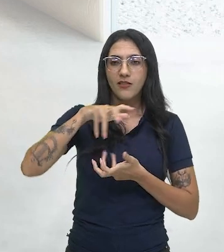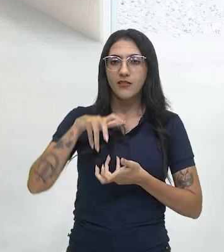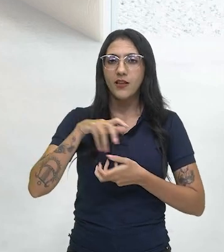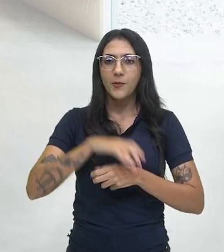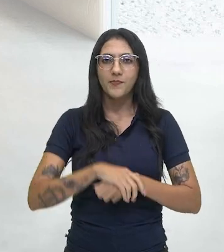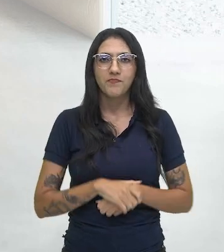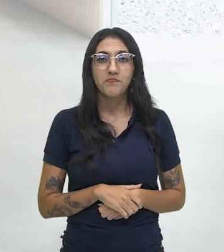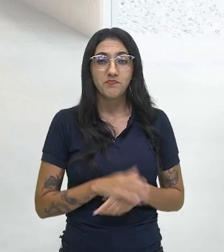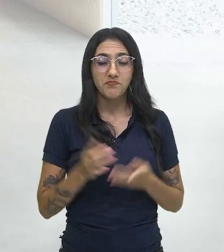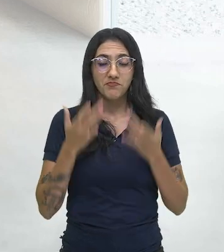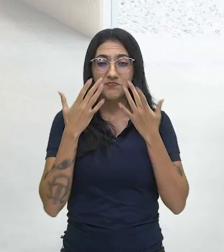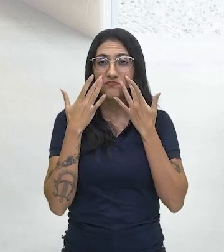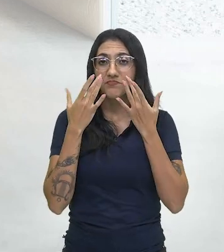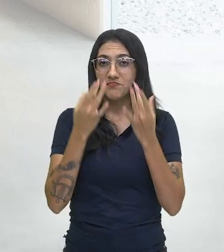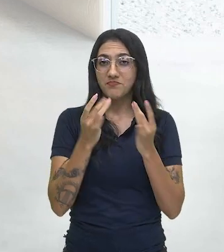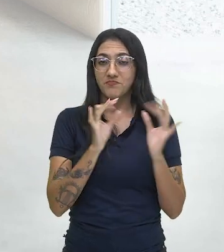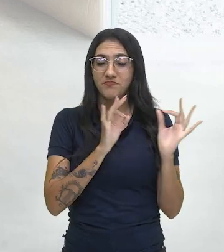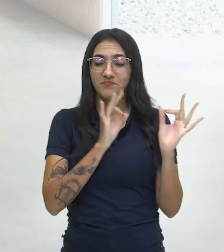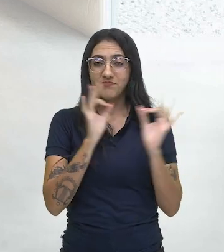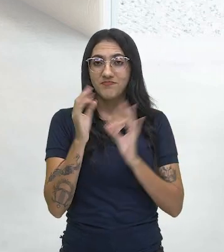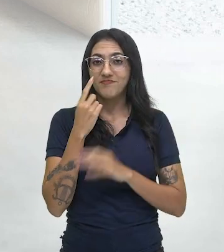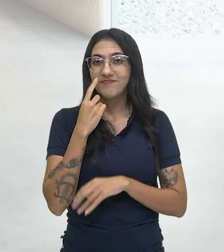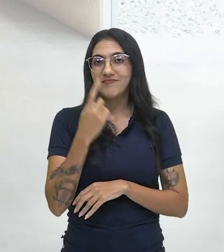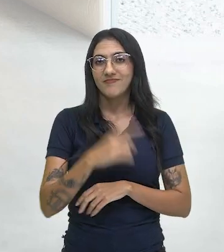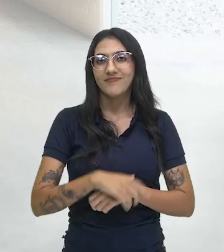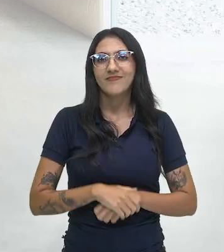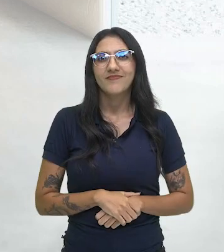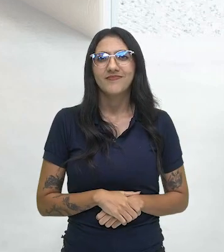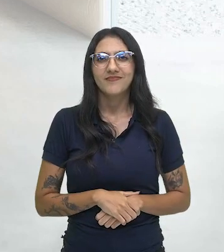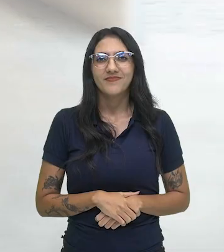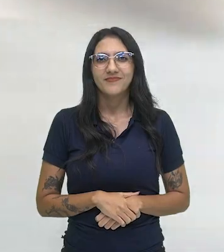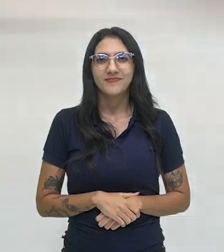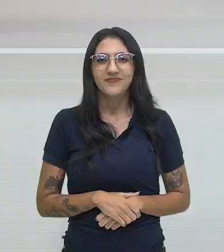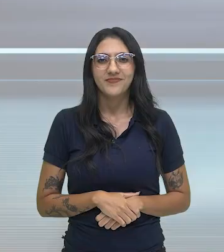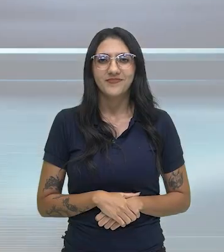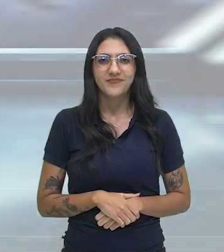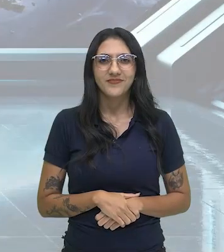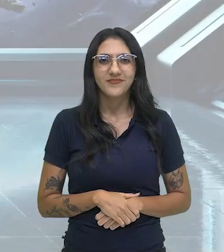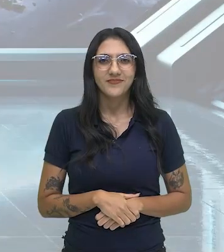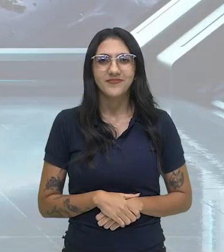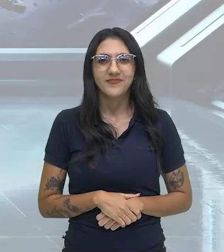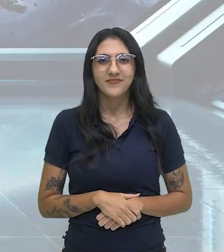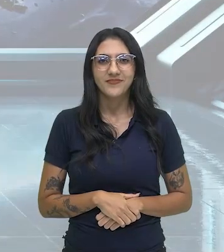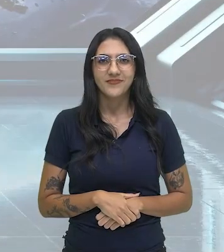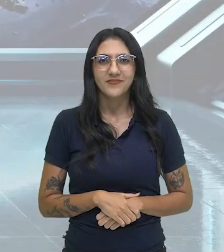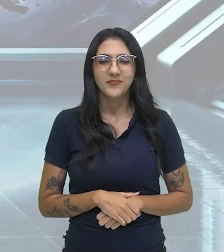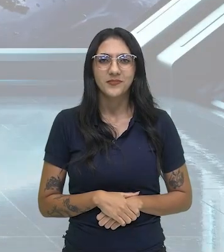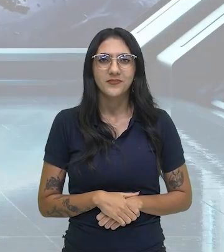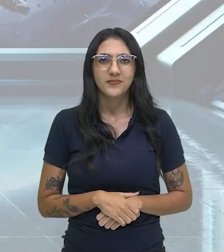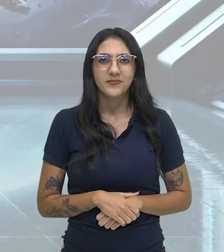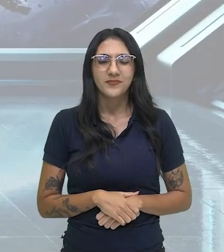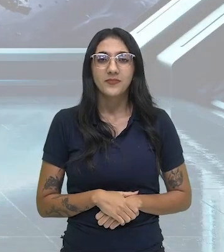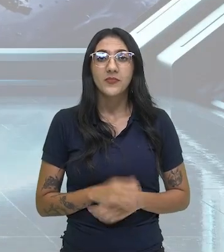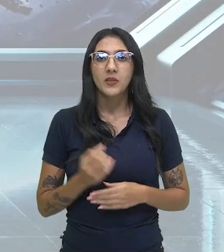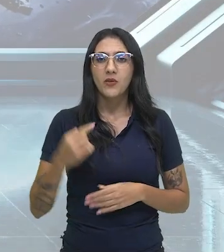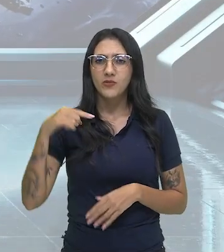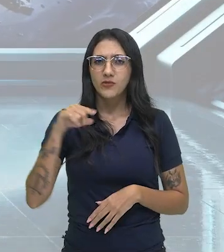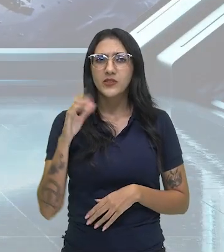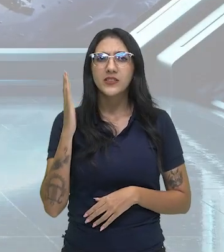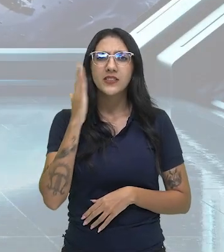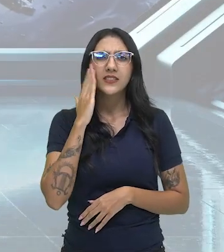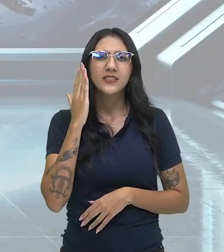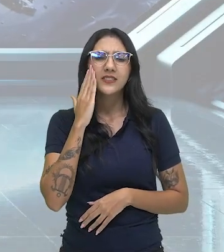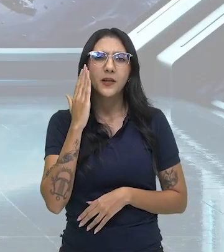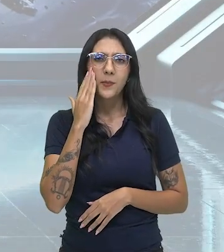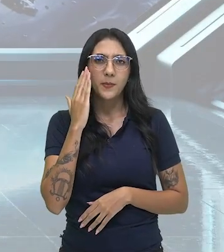Então, vamos assistir esse vídeo aí, bem interessante. Você sabia que a exploração